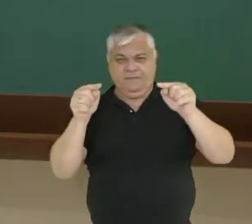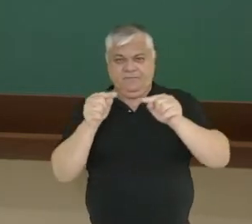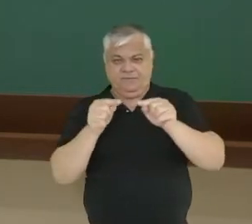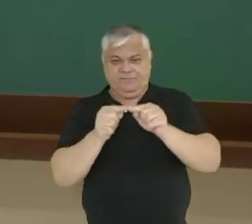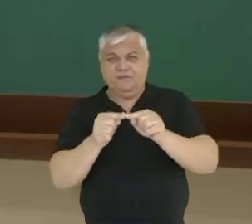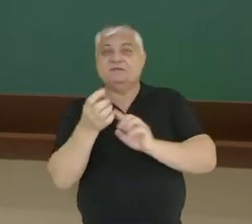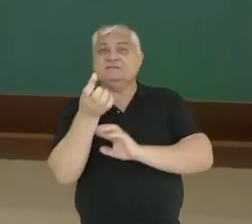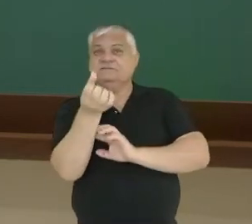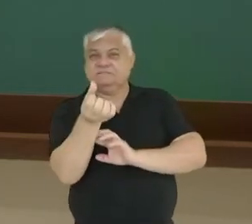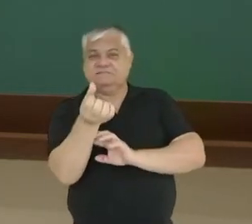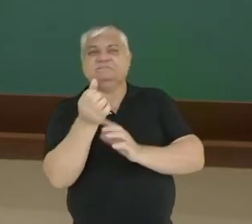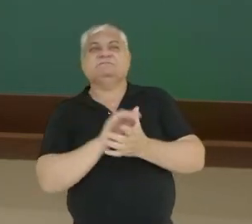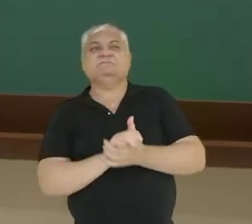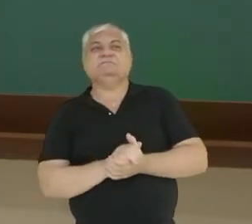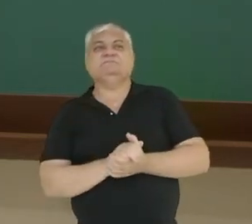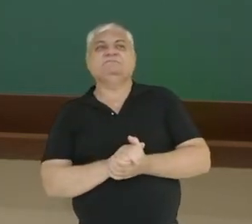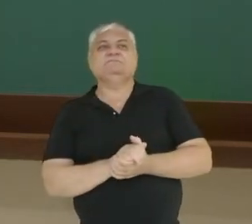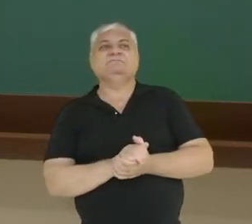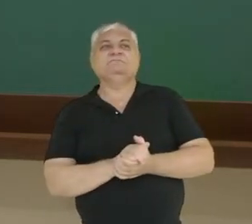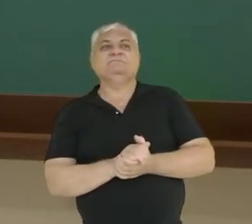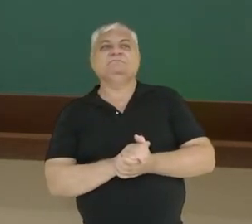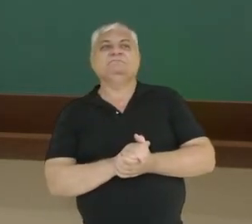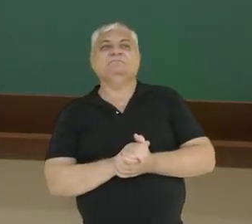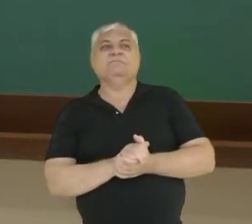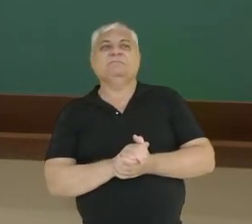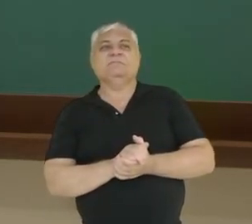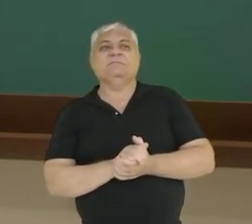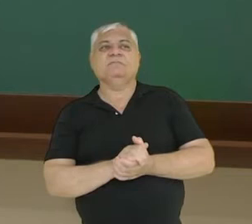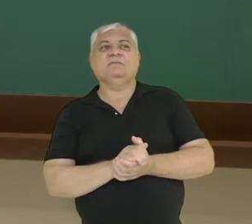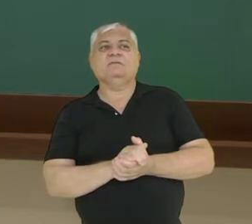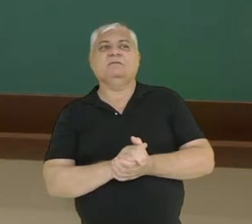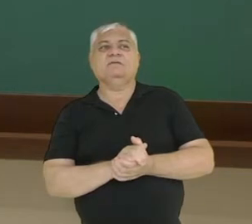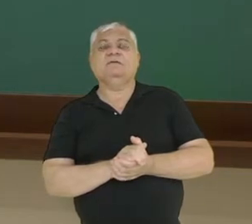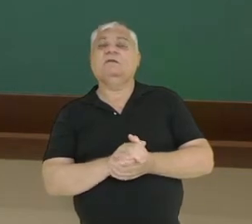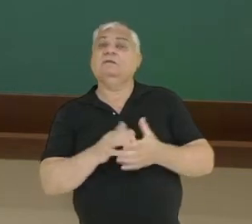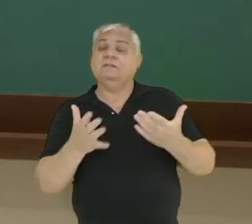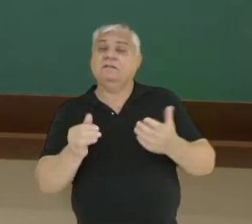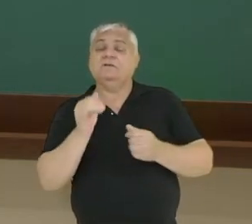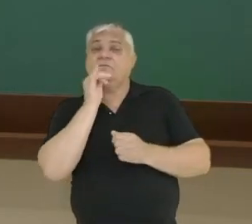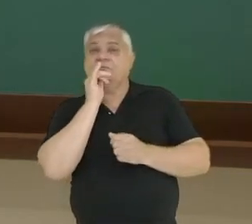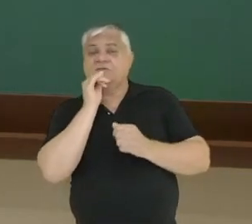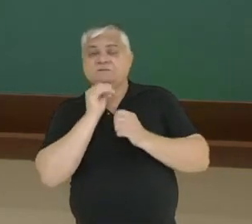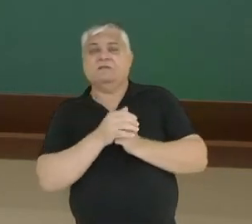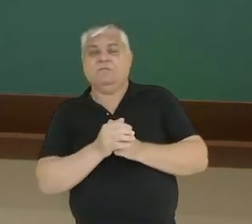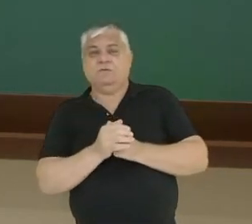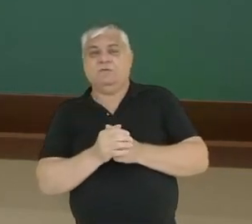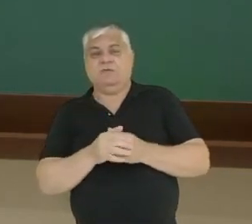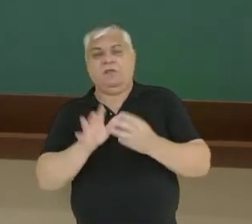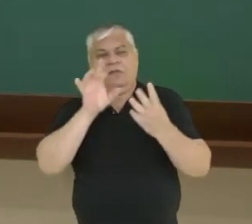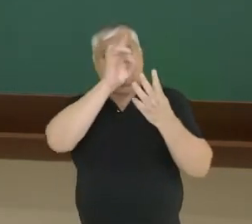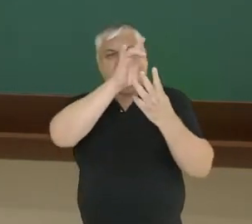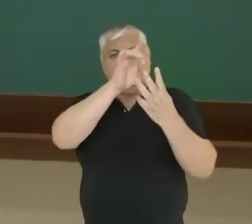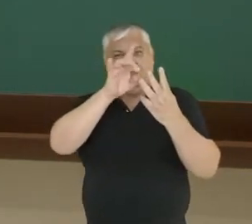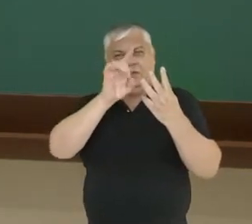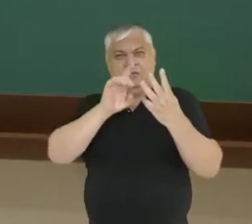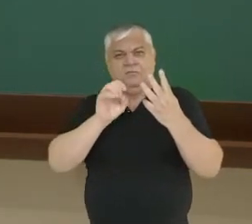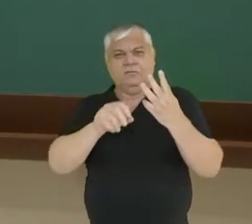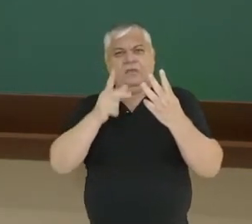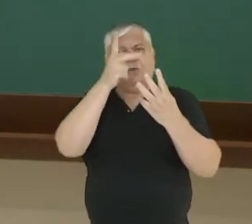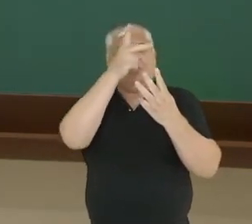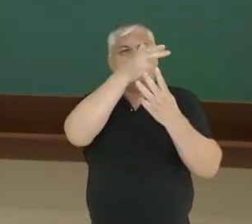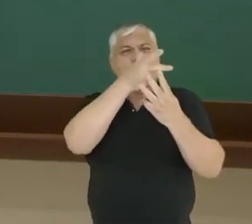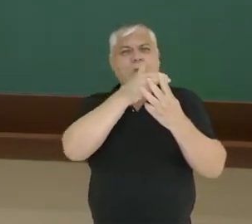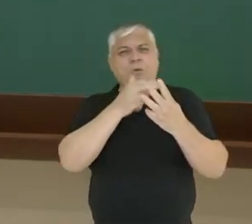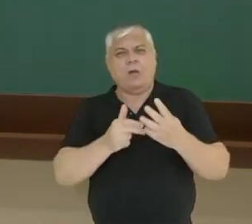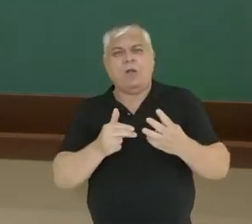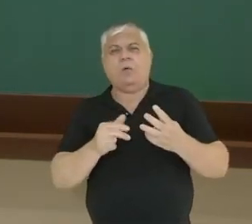iguais, ok? Além disso, então, além de terem as mesmas medidas dos